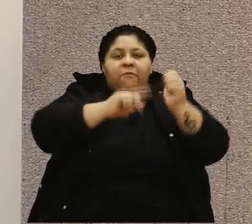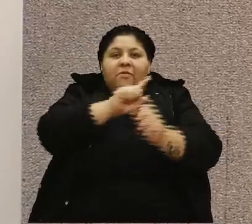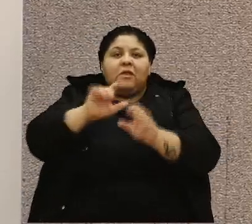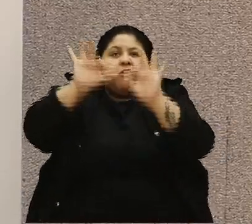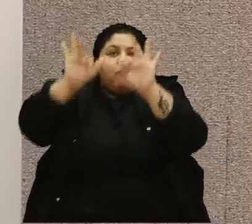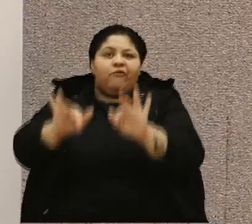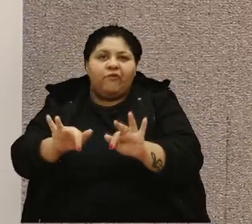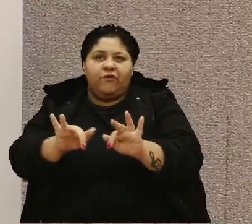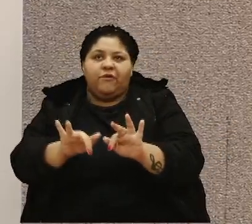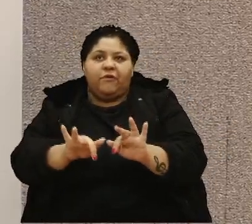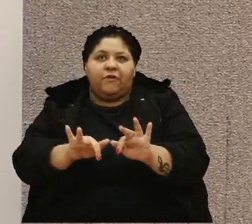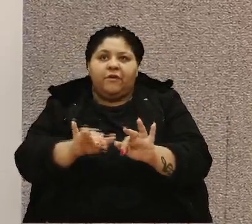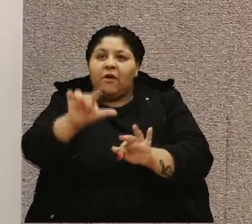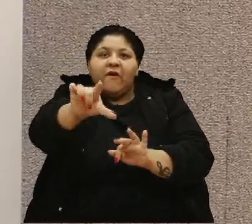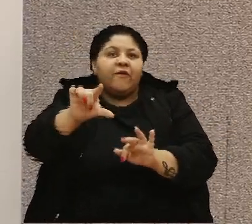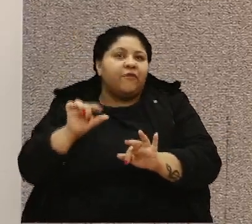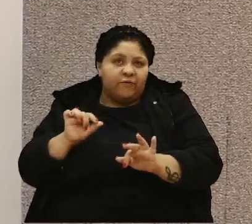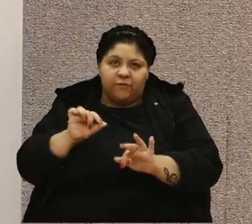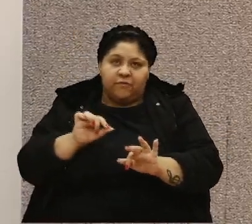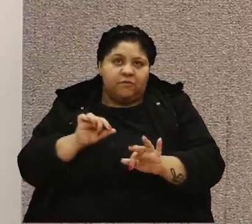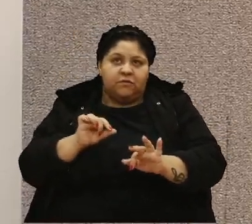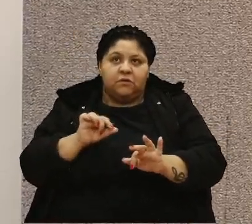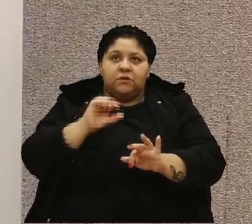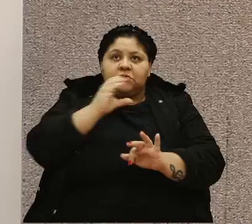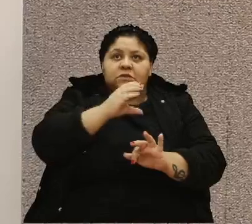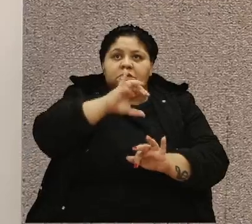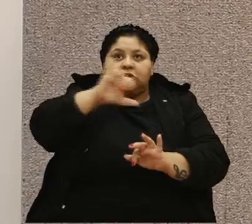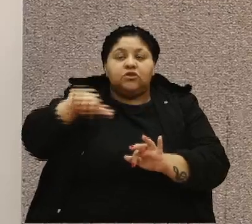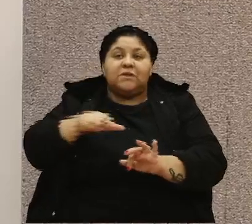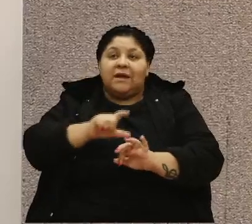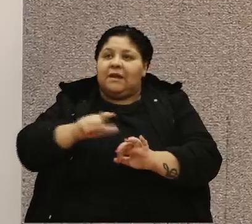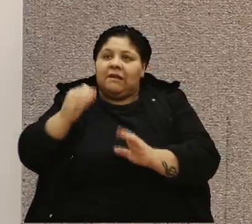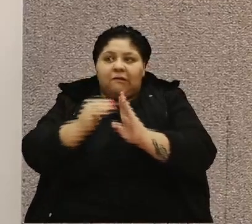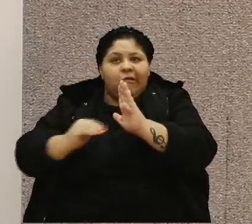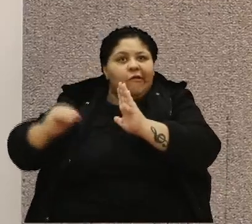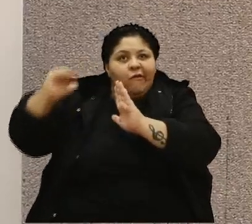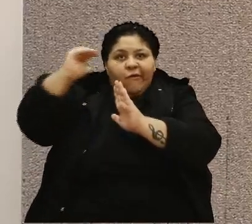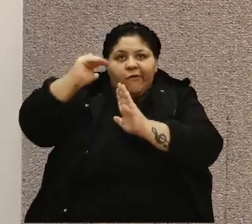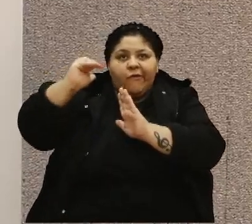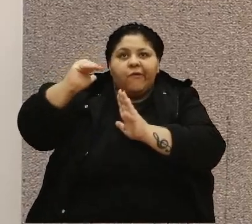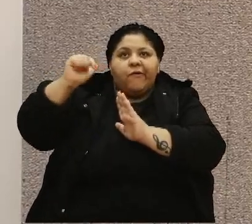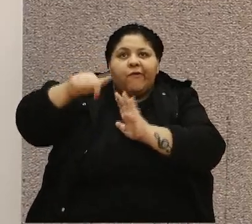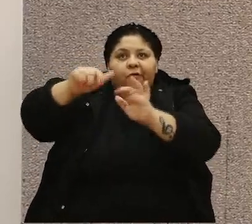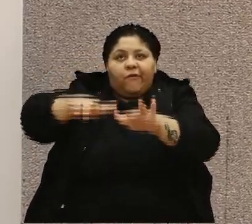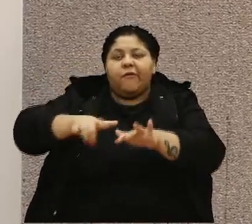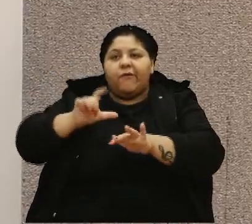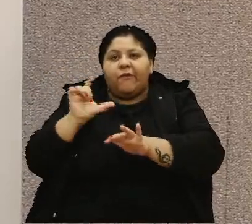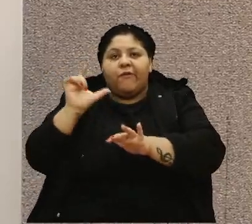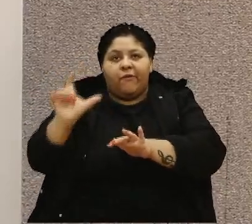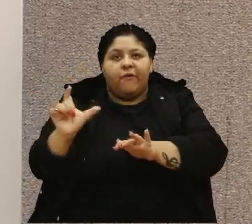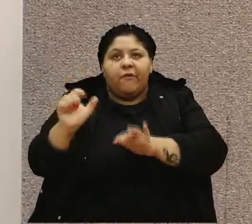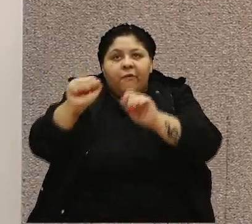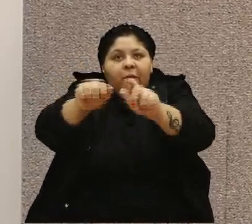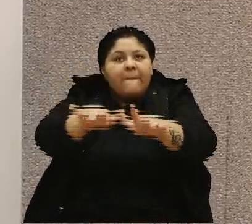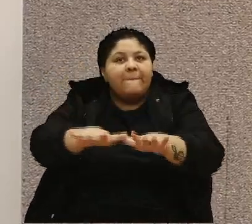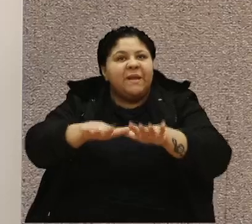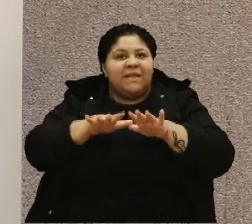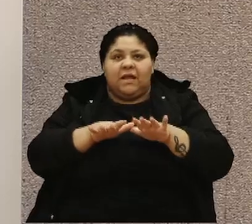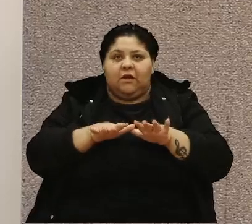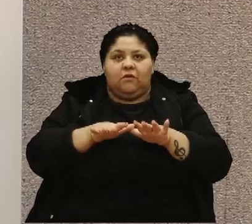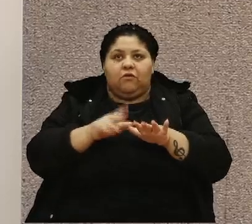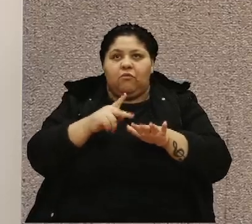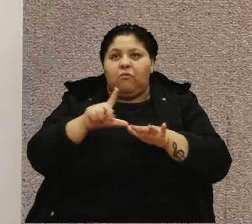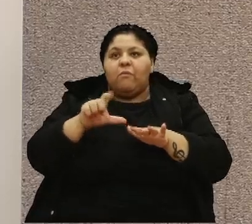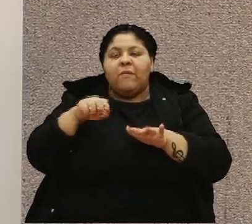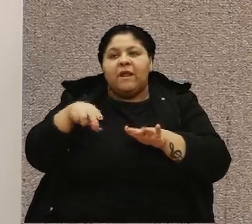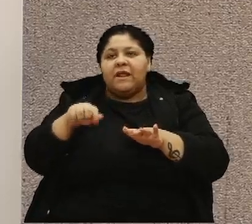órgão deliberativo que decide sobre uma CCJL que é soberana. E uma vez que se trata para o plenário, a palavra está dizendo, é plenário, é pleno. Então, nós temos